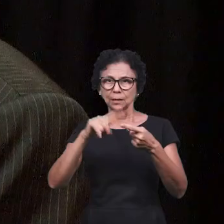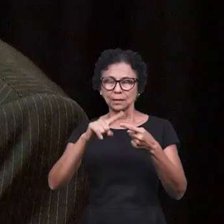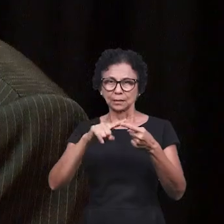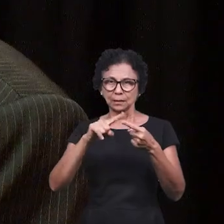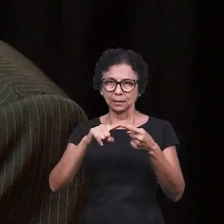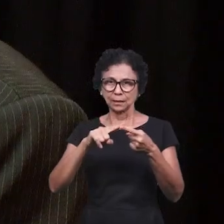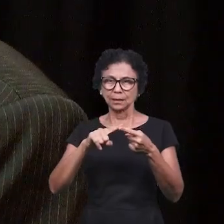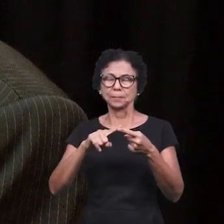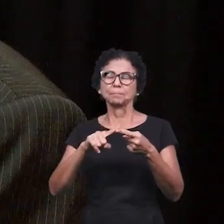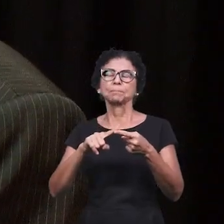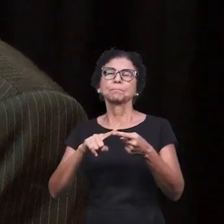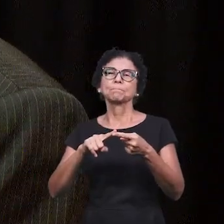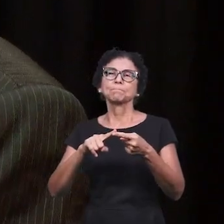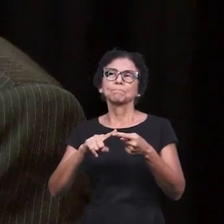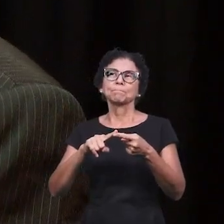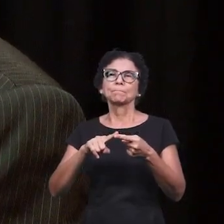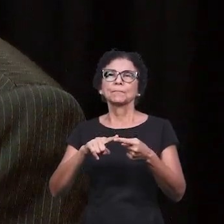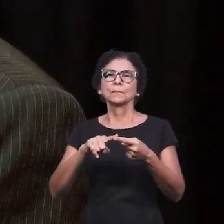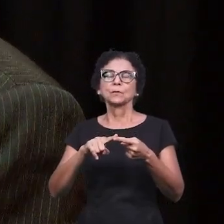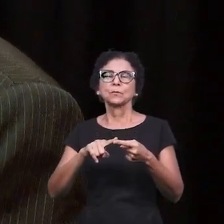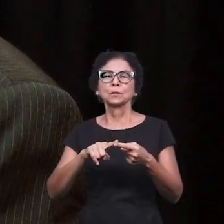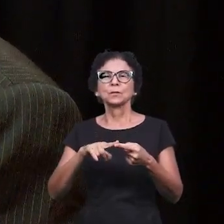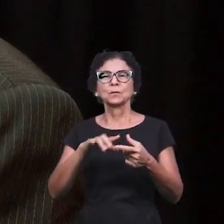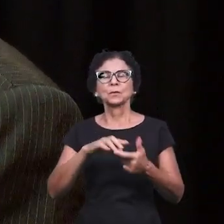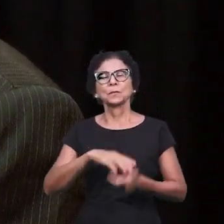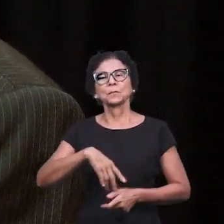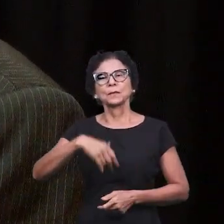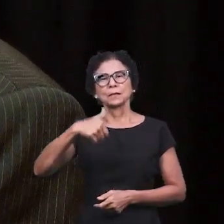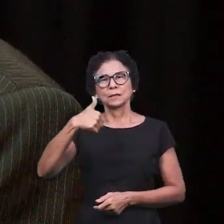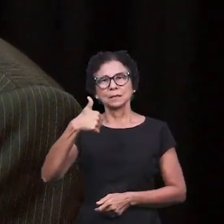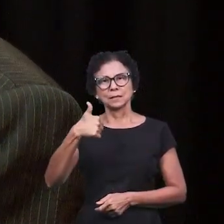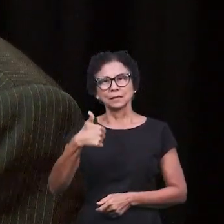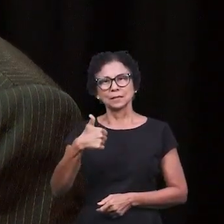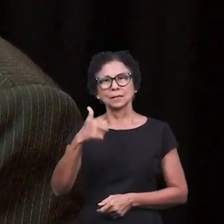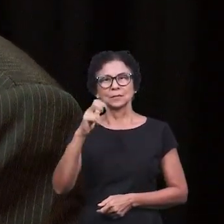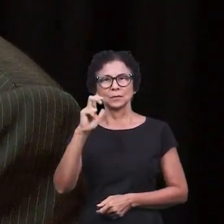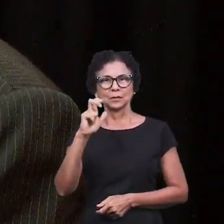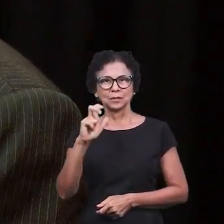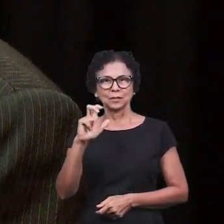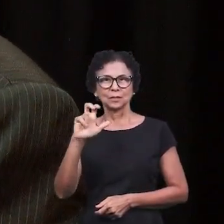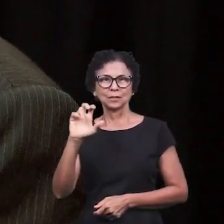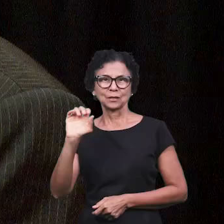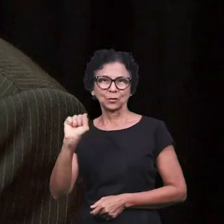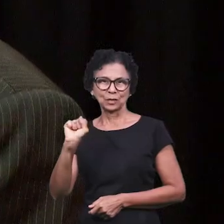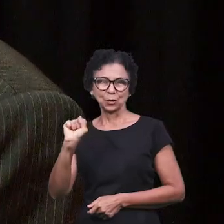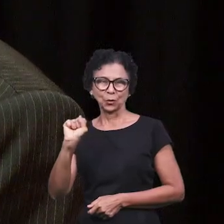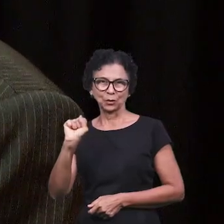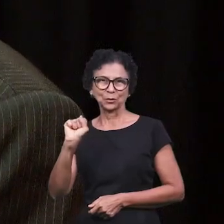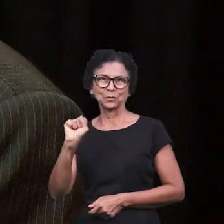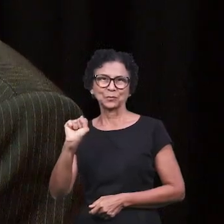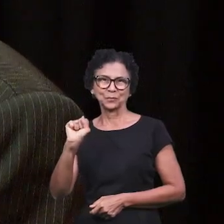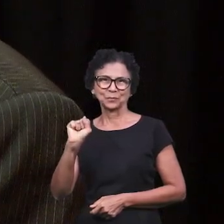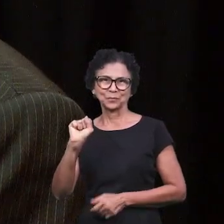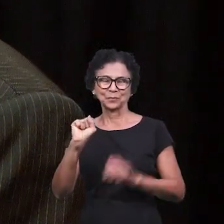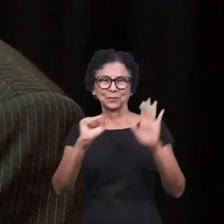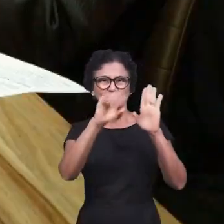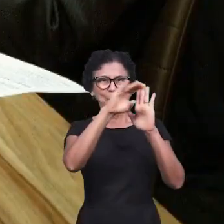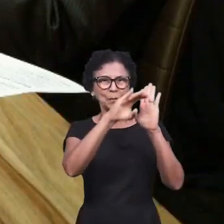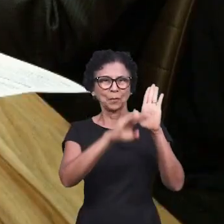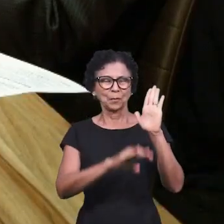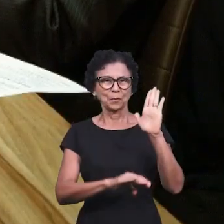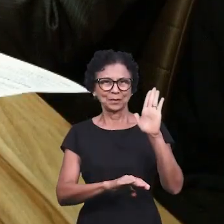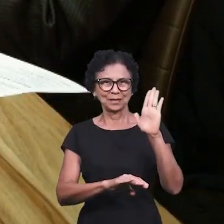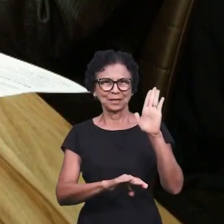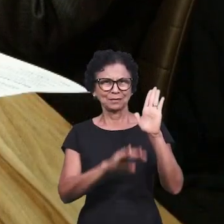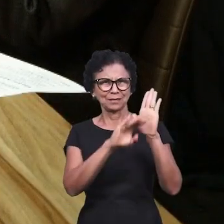No cargo de analista, eu fiquei em 100º 58º. 158, posição